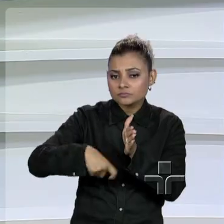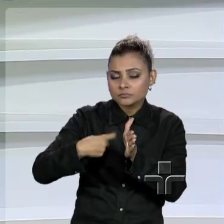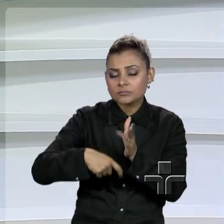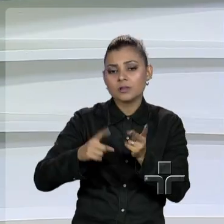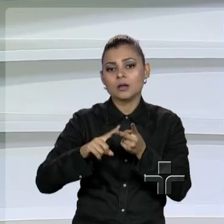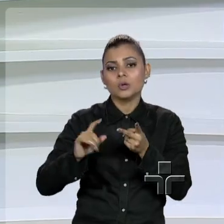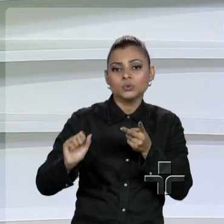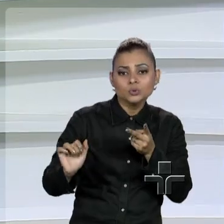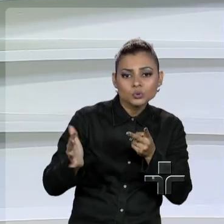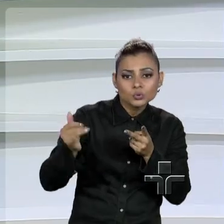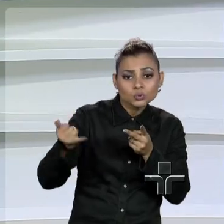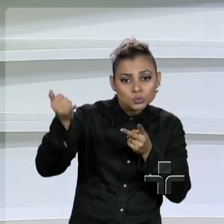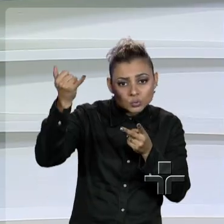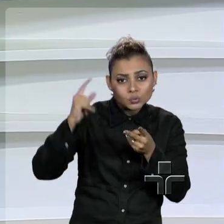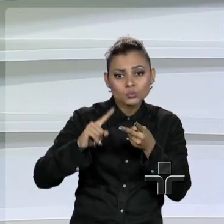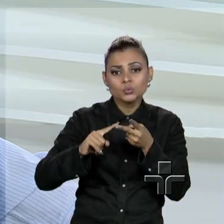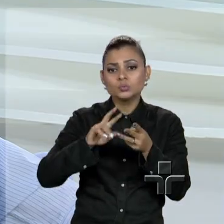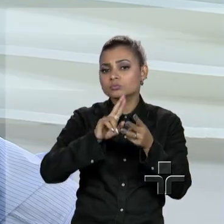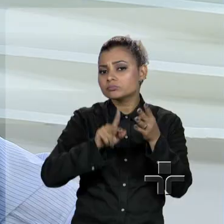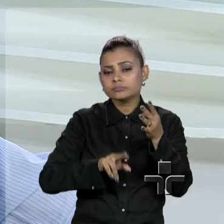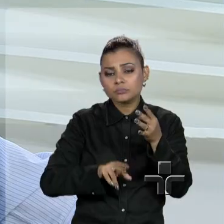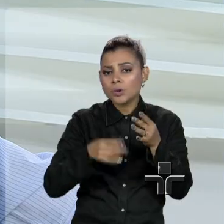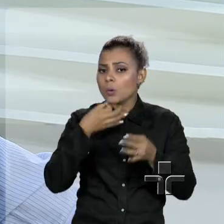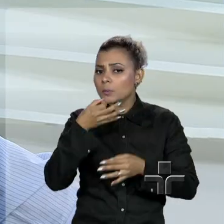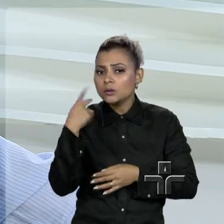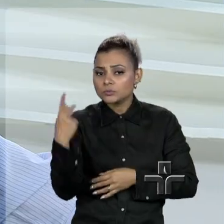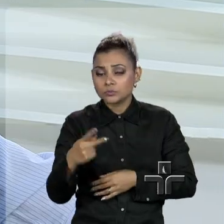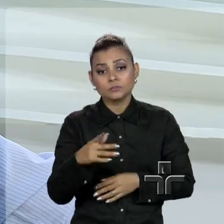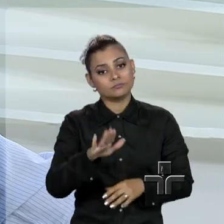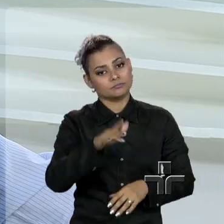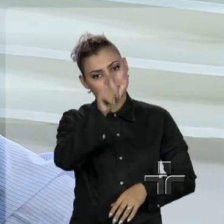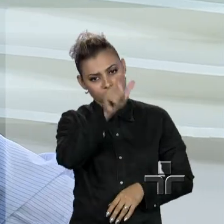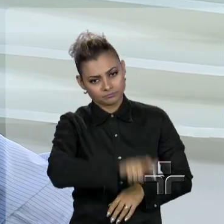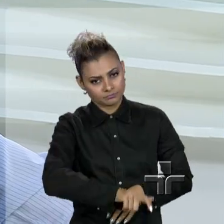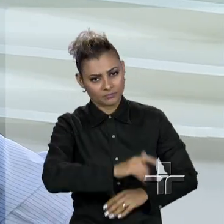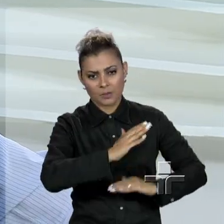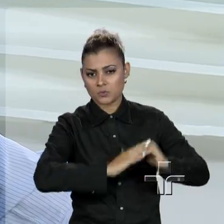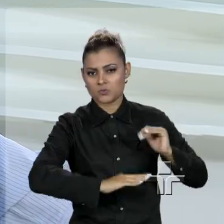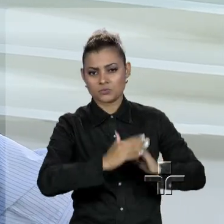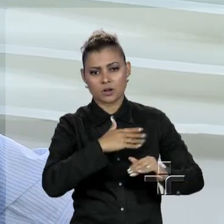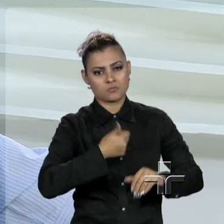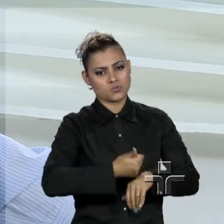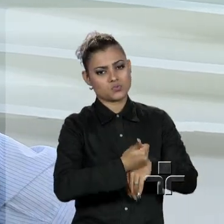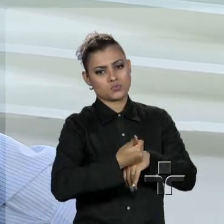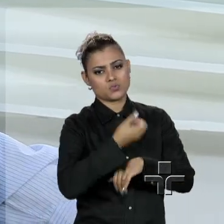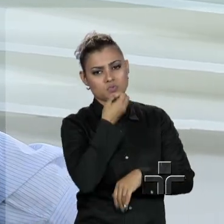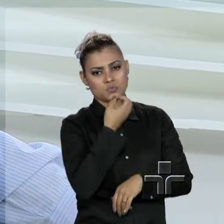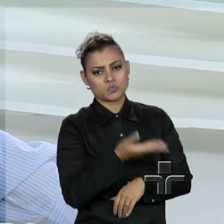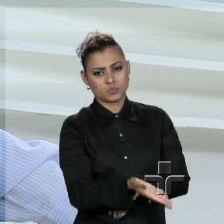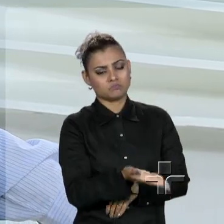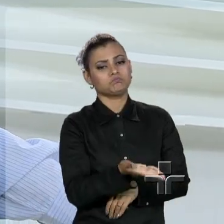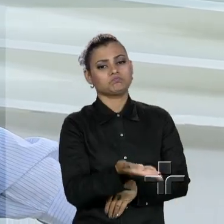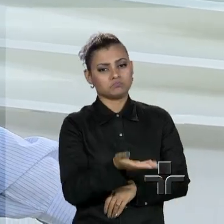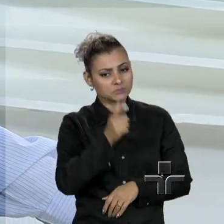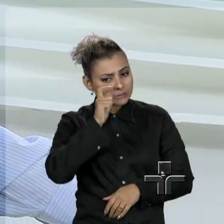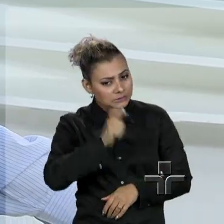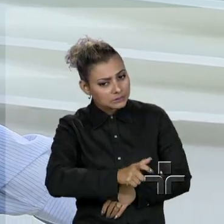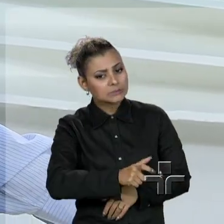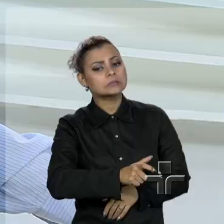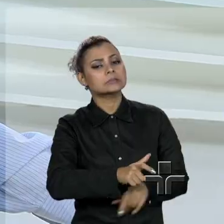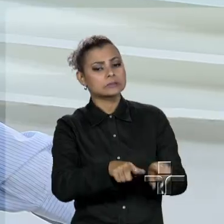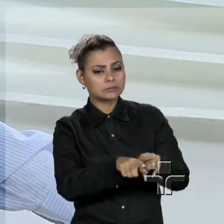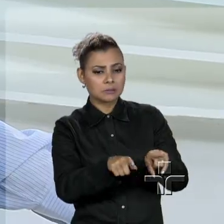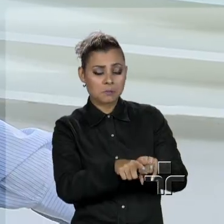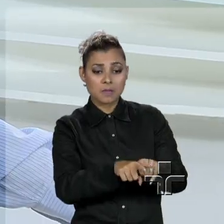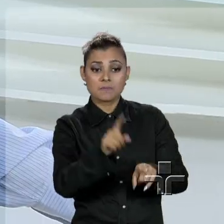dos juros. Qual é a sua opinião sobre isso? Ele é um profissional de alta qualidade, tem uma capacidade analítica muito interessante, mas